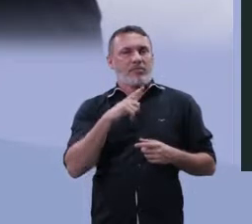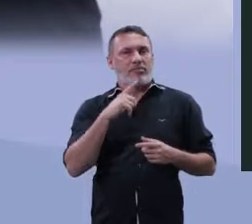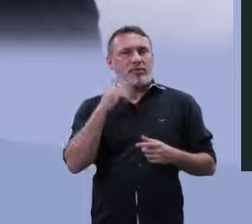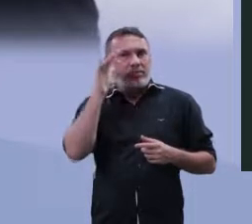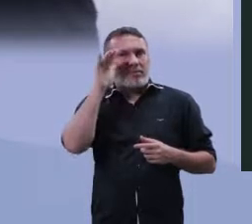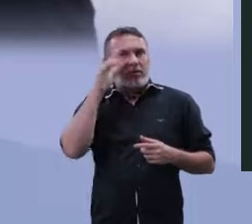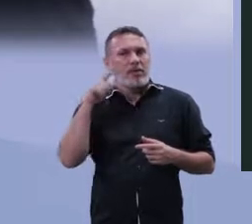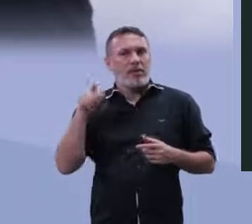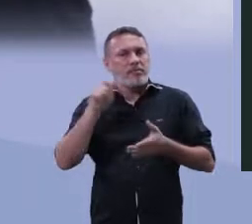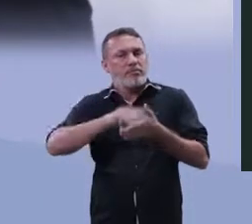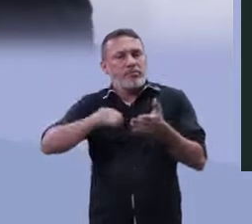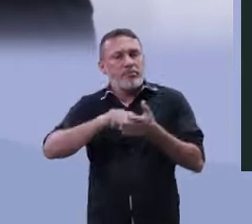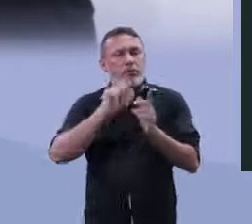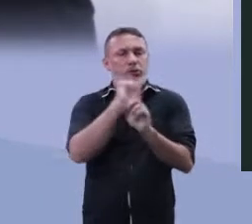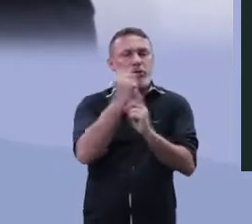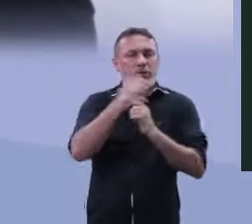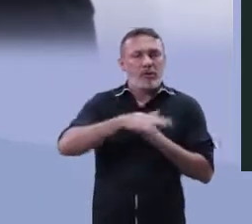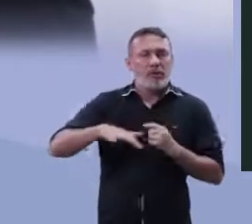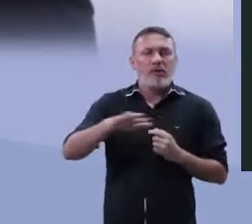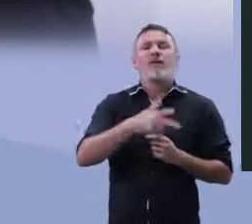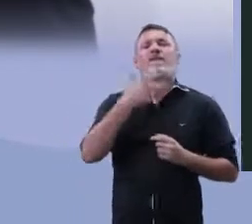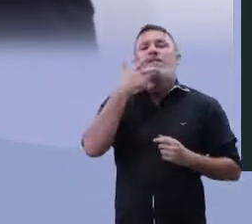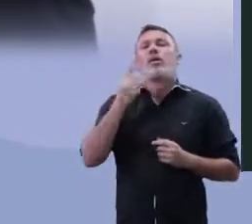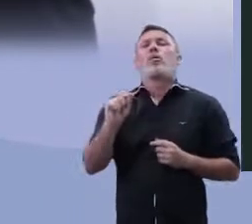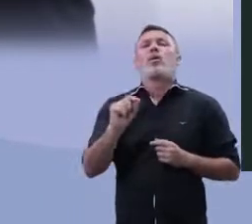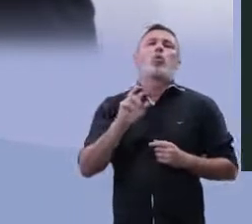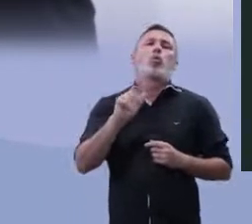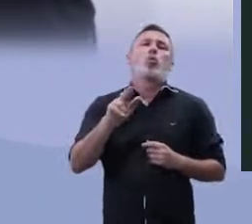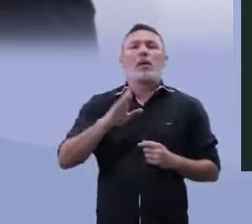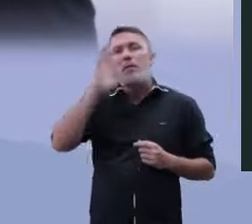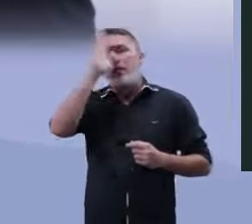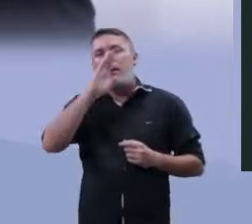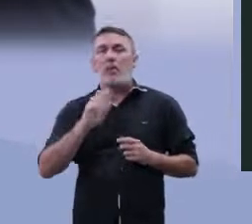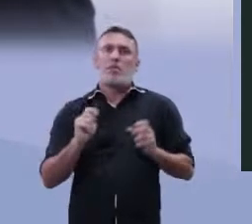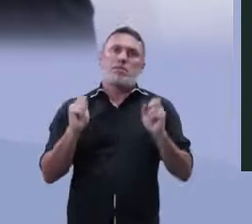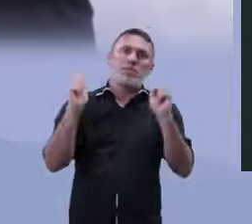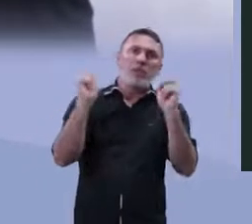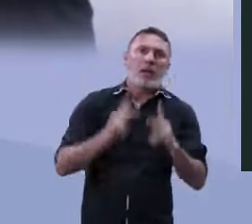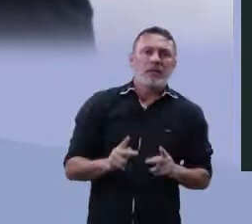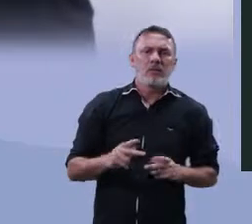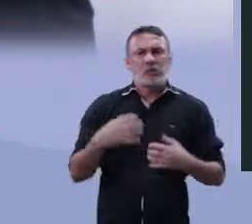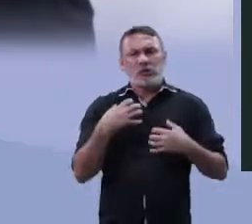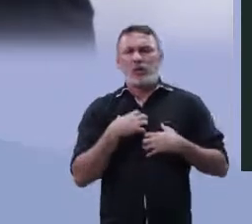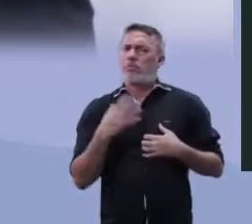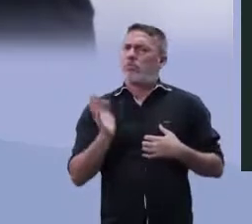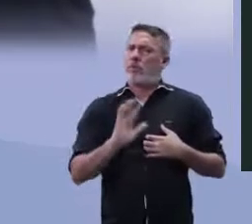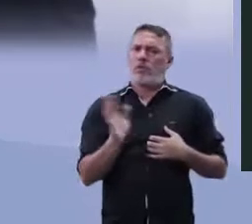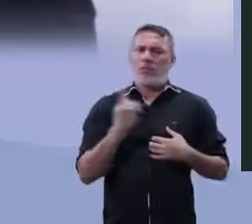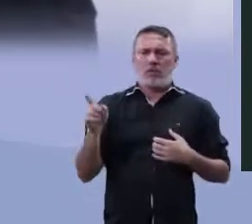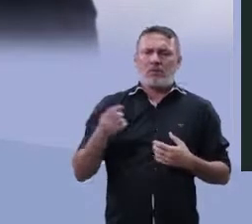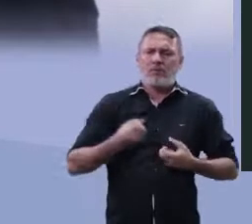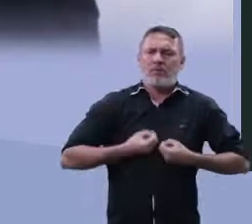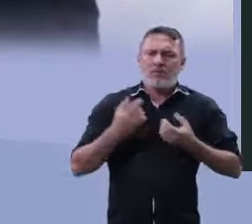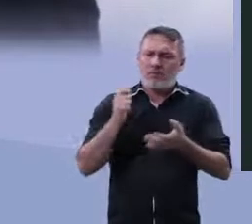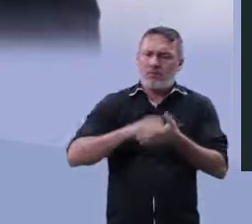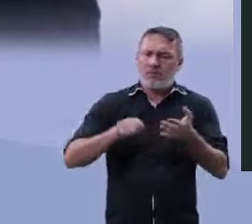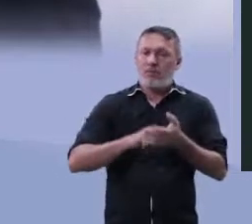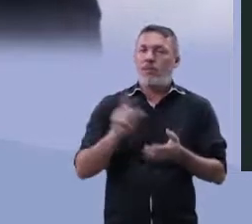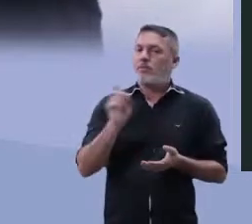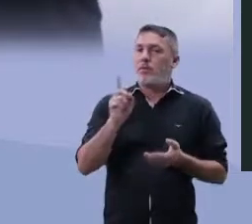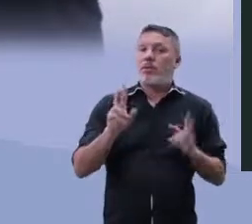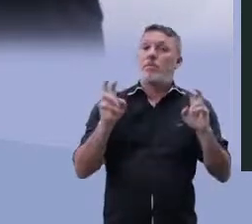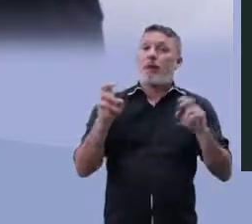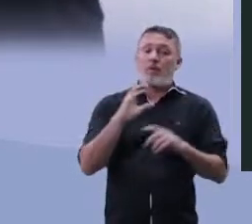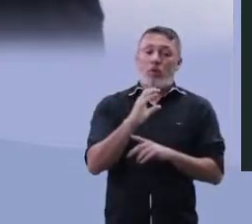tona, né, é exatamente o fato não de que o brasileiro seja pacífico, ele em momento algum da sua obra coloca